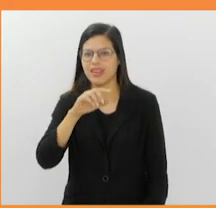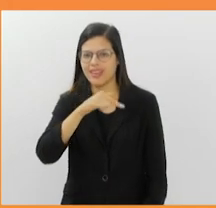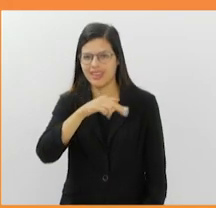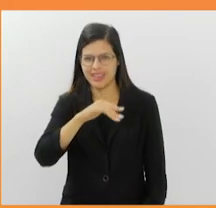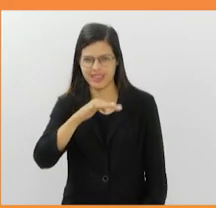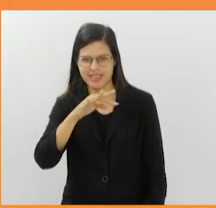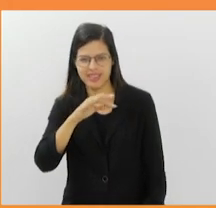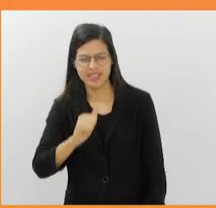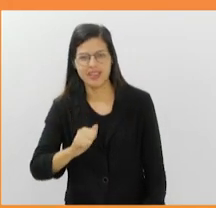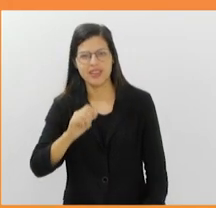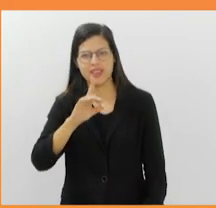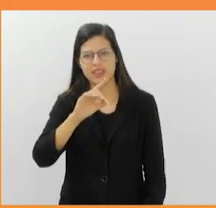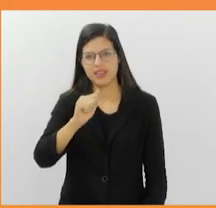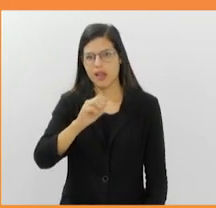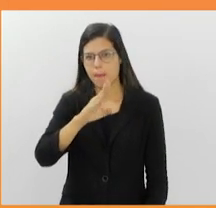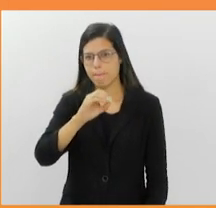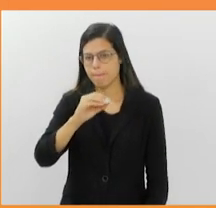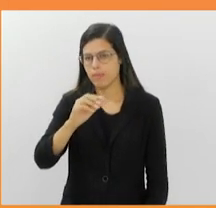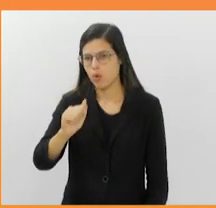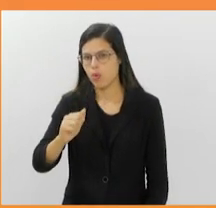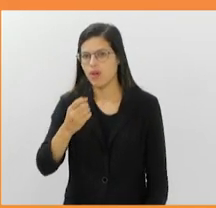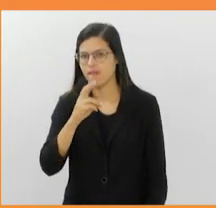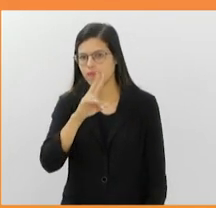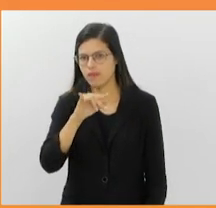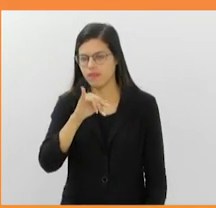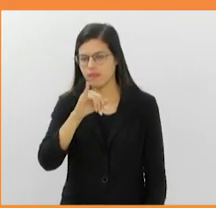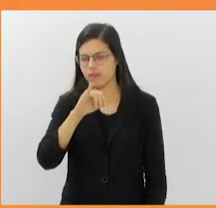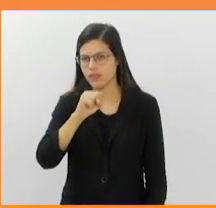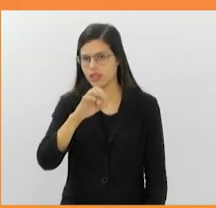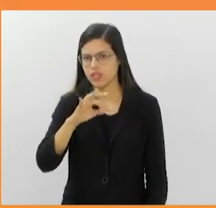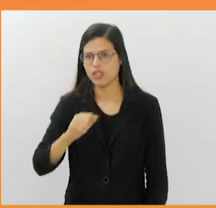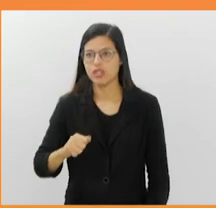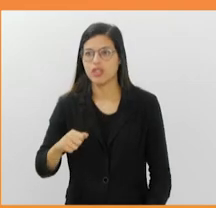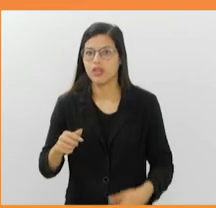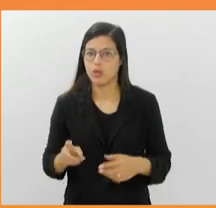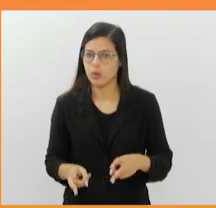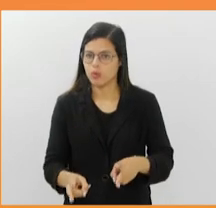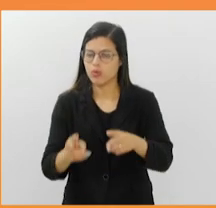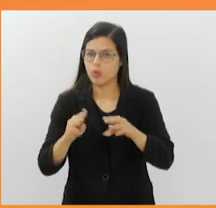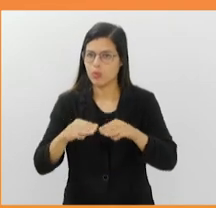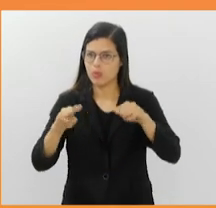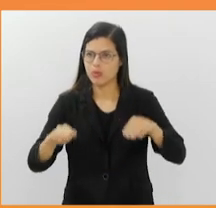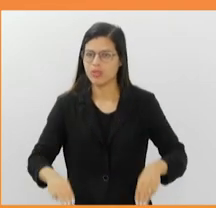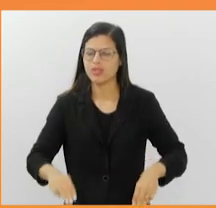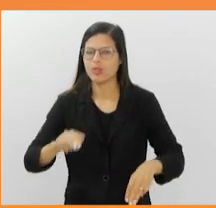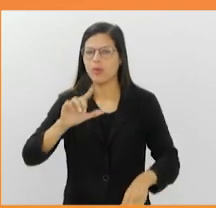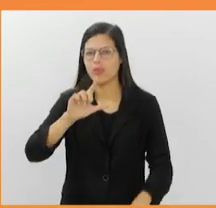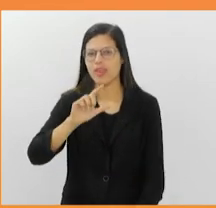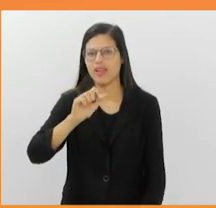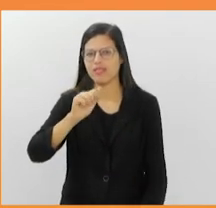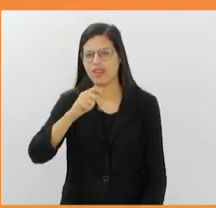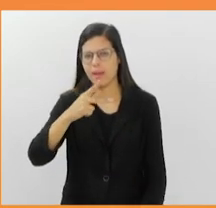está em exposição para o público no hall da sede do Museu da Imagem e do Som, na Lapa.